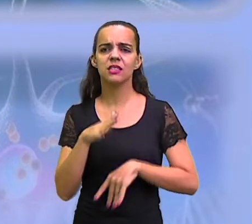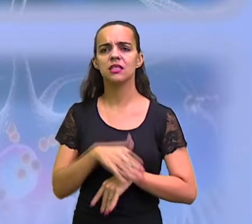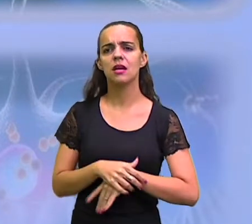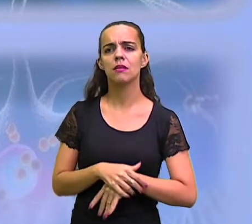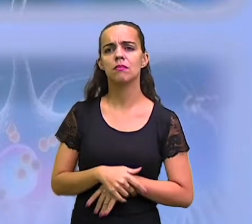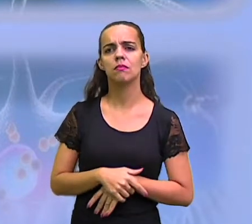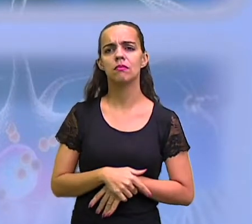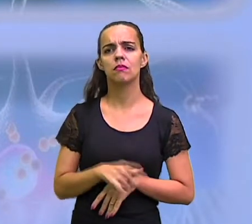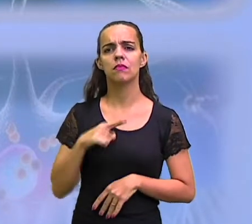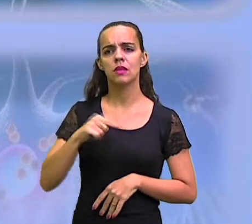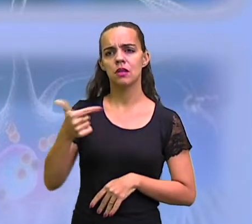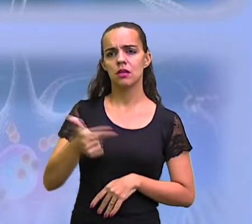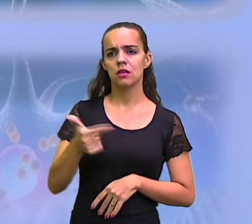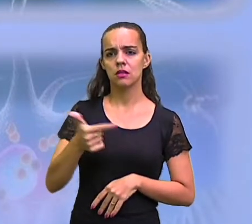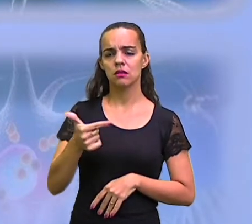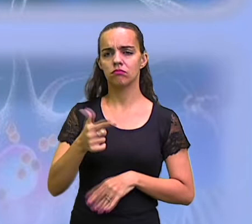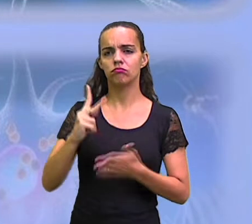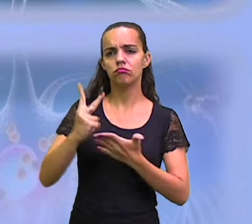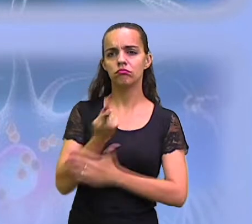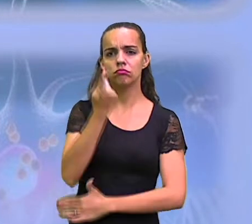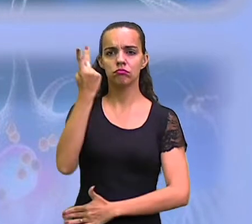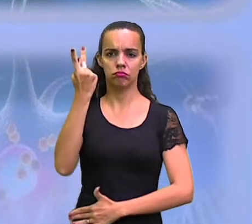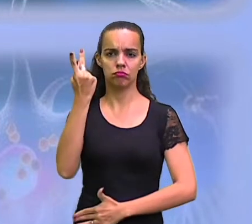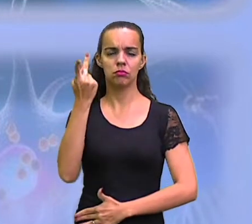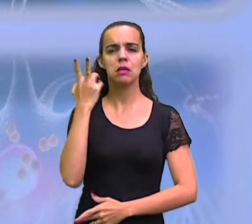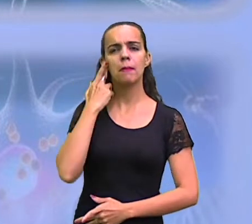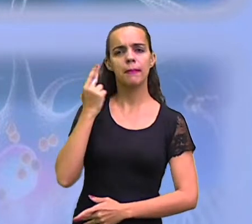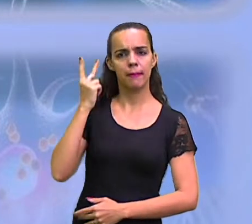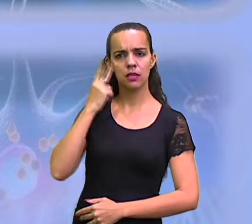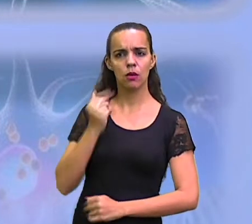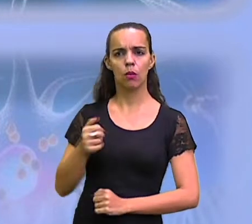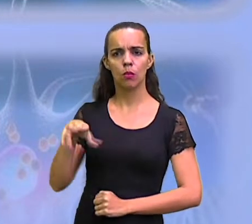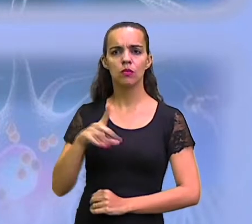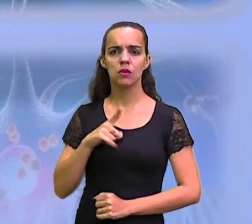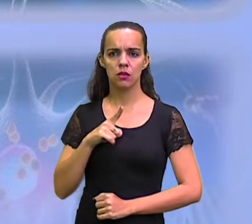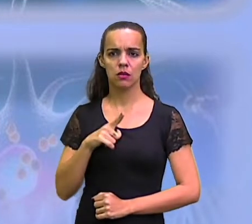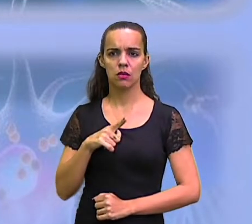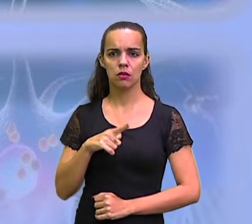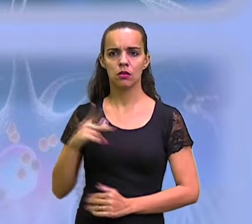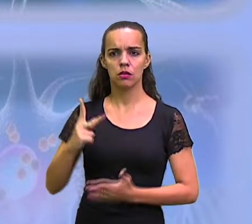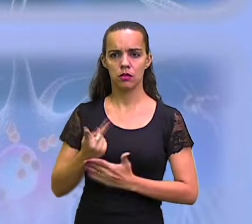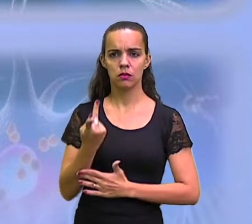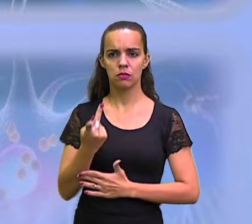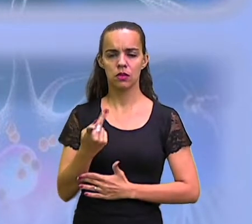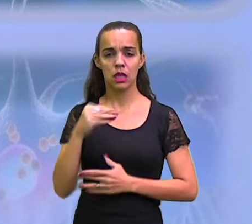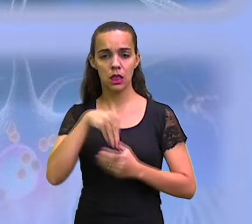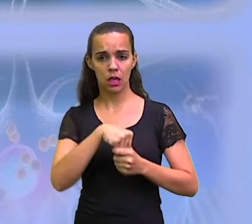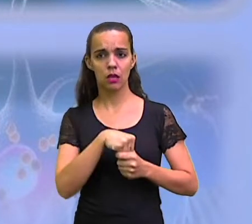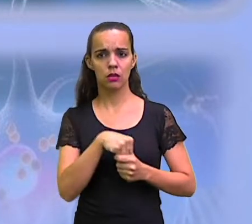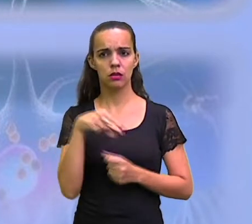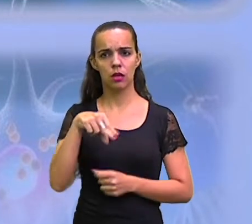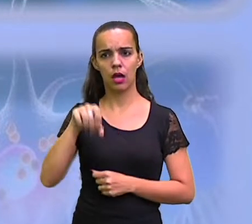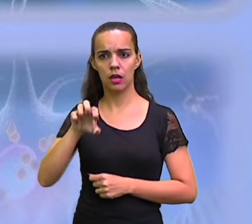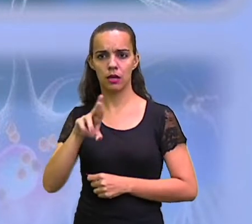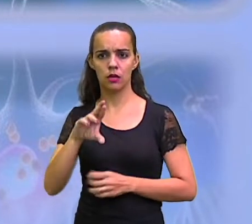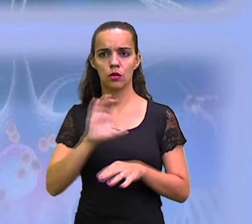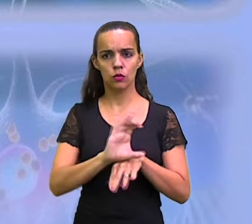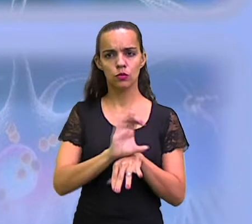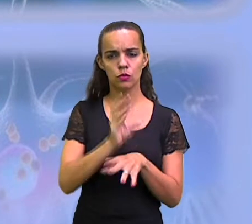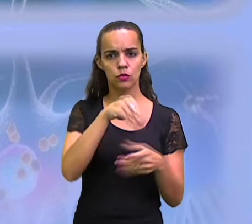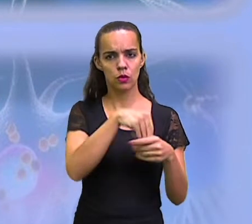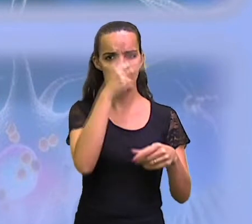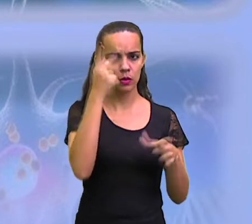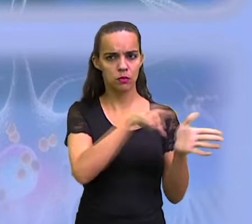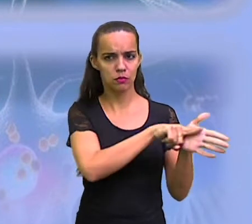a segunda causa mais comum para consultas neurológicas. Entre os